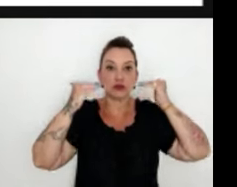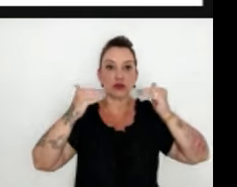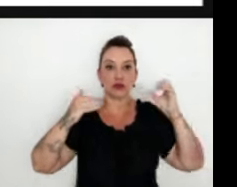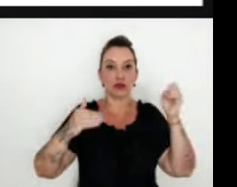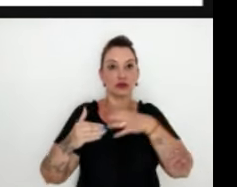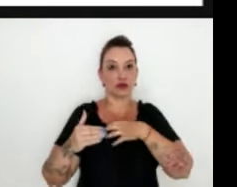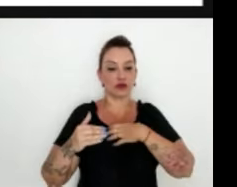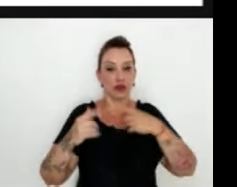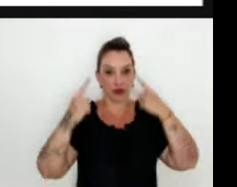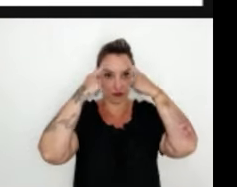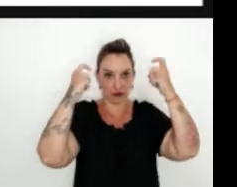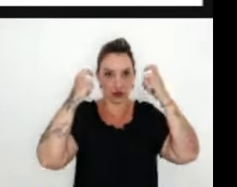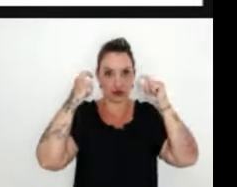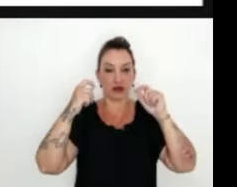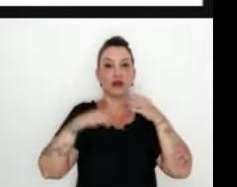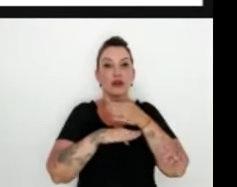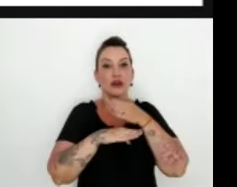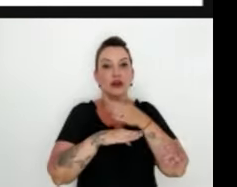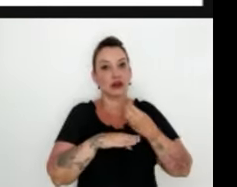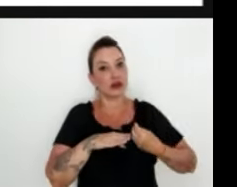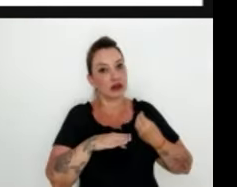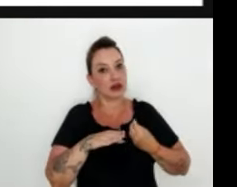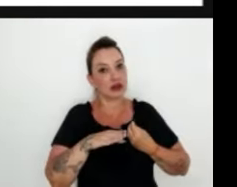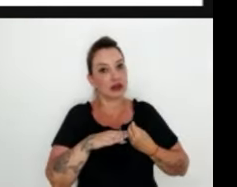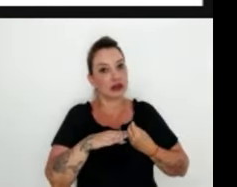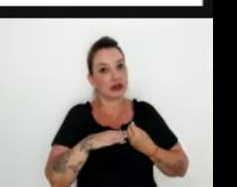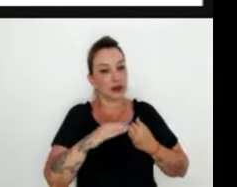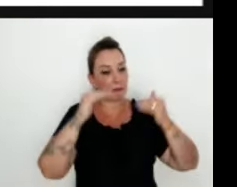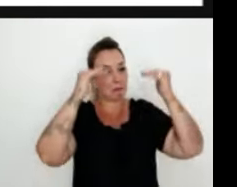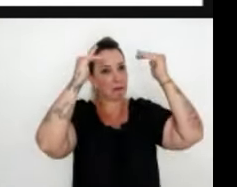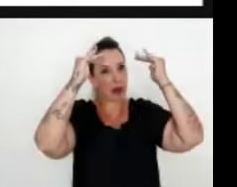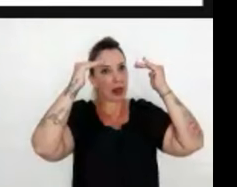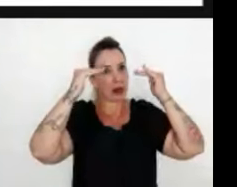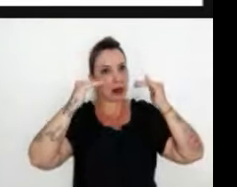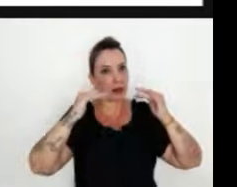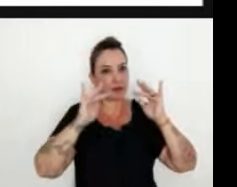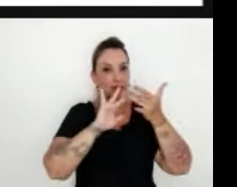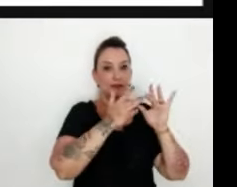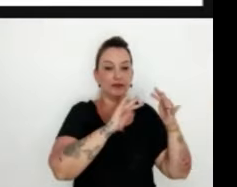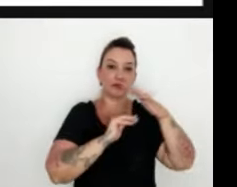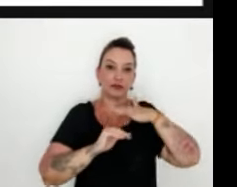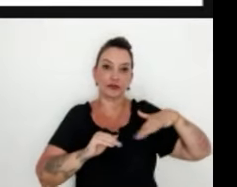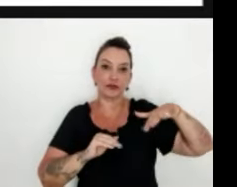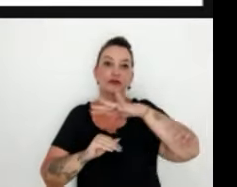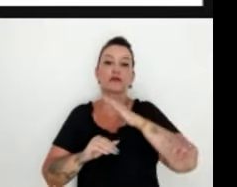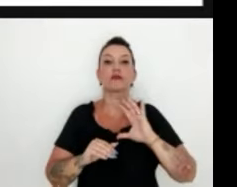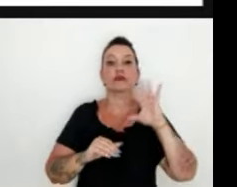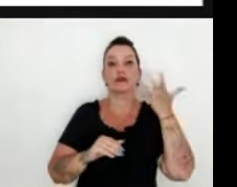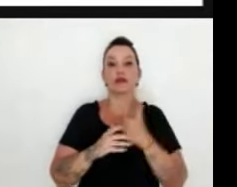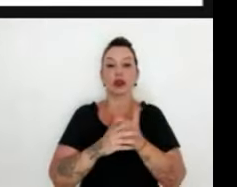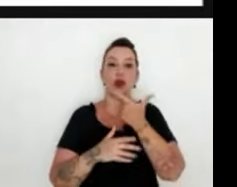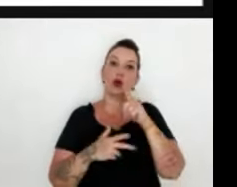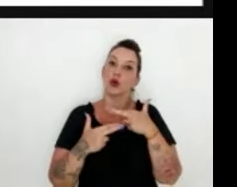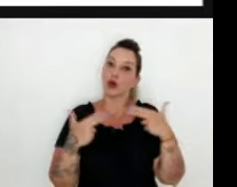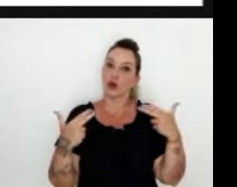violência está precisamente nesse efeito em cadeia ou em rede que ele provoca. Outra dimensão é